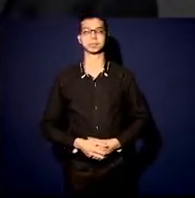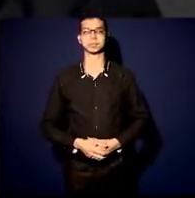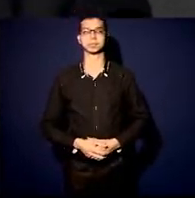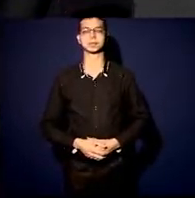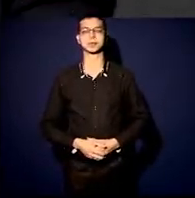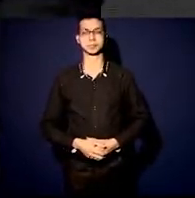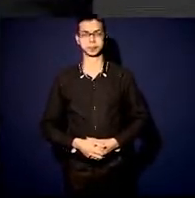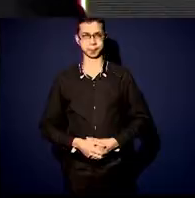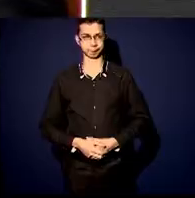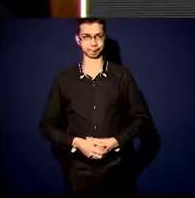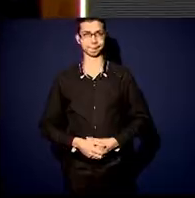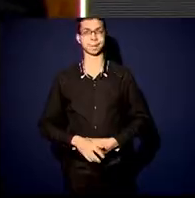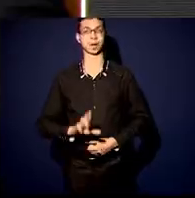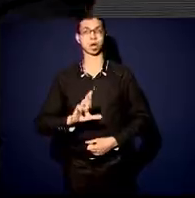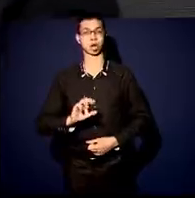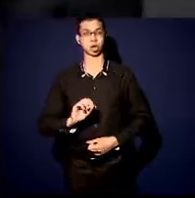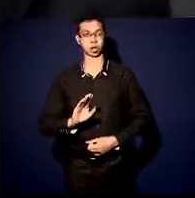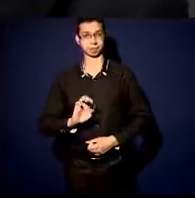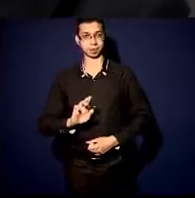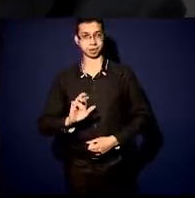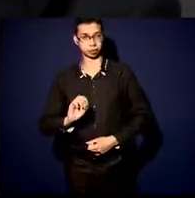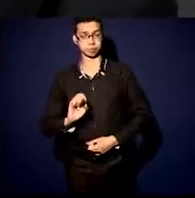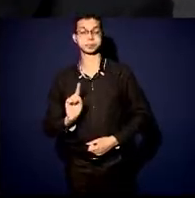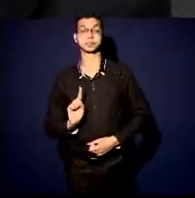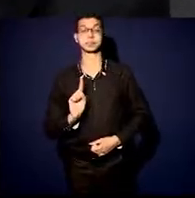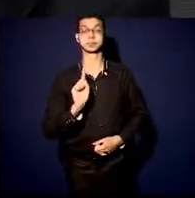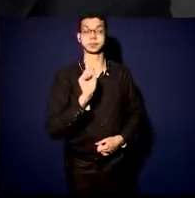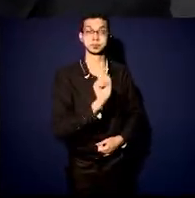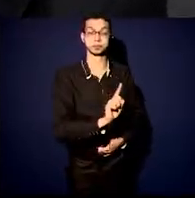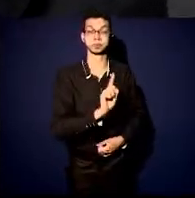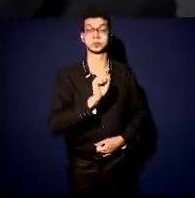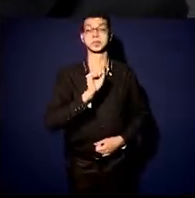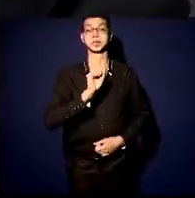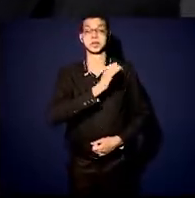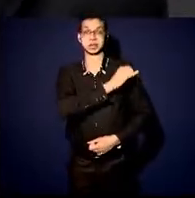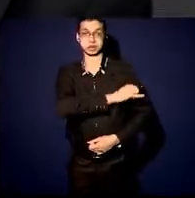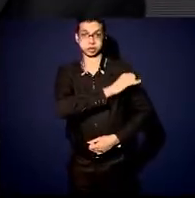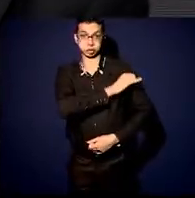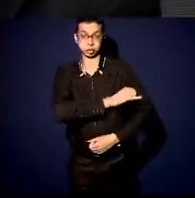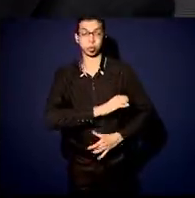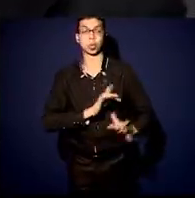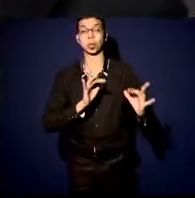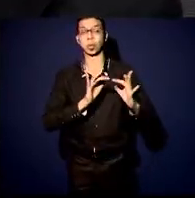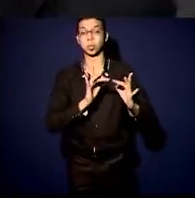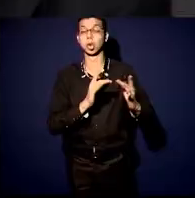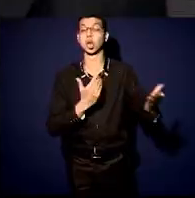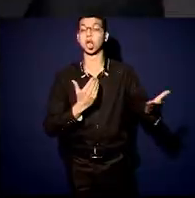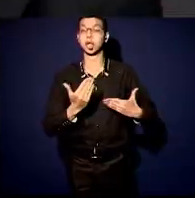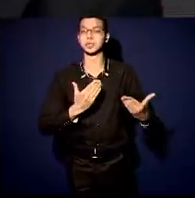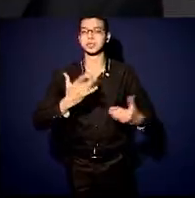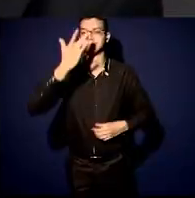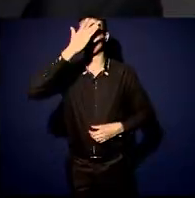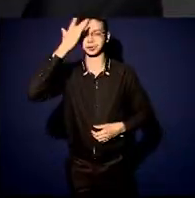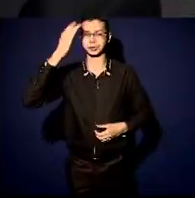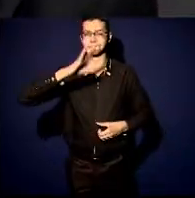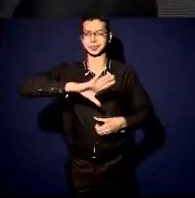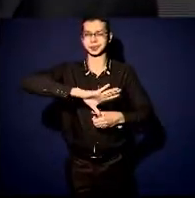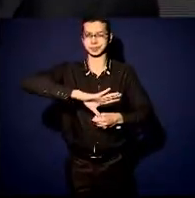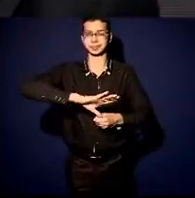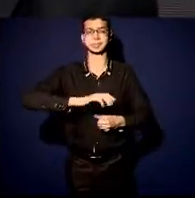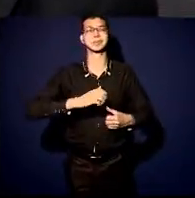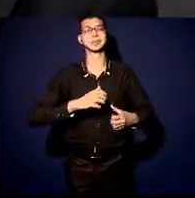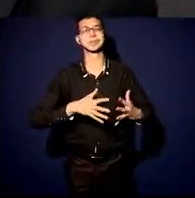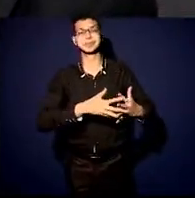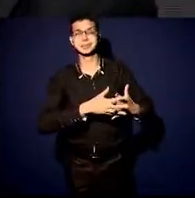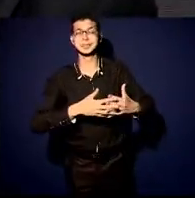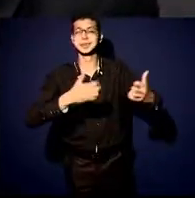Roberto chegou no rio Fez contato com o Embaixadora americano só olha eu não tenho nada a ver com isso e tal aí Desembargador Não